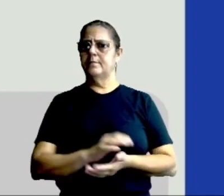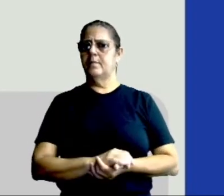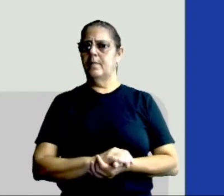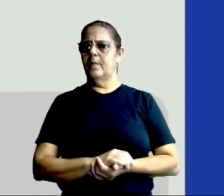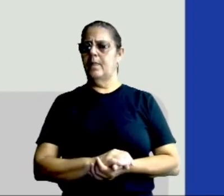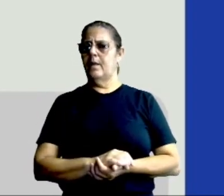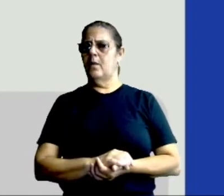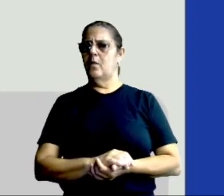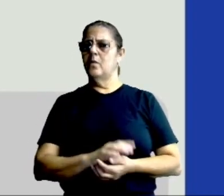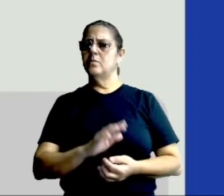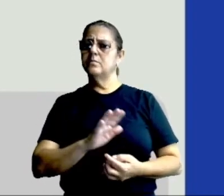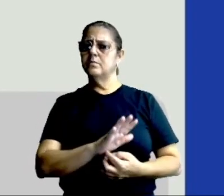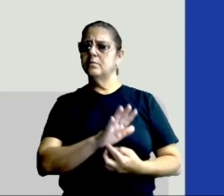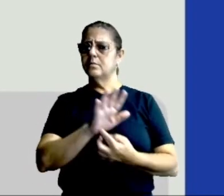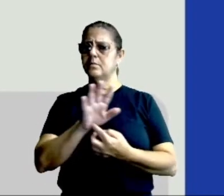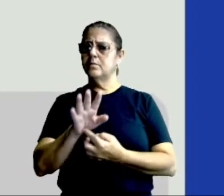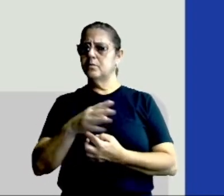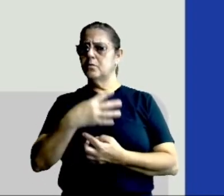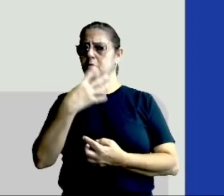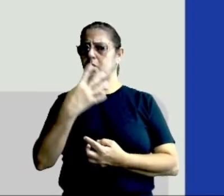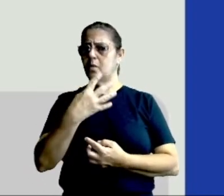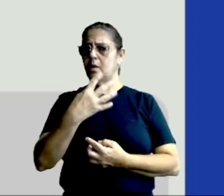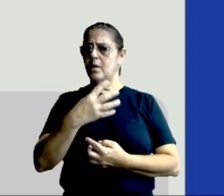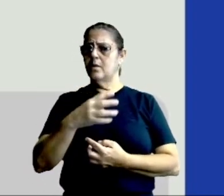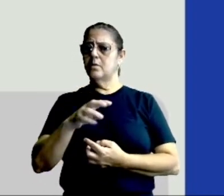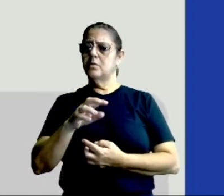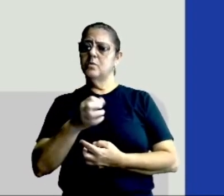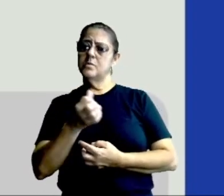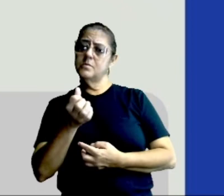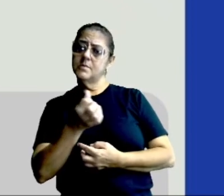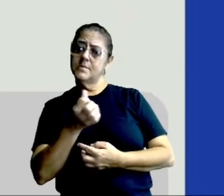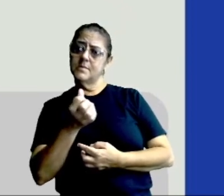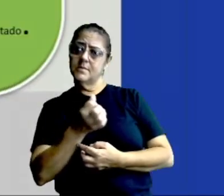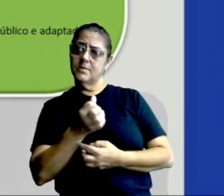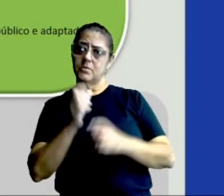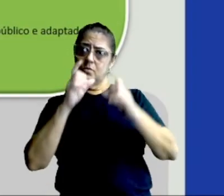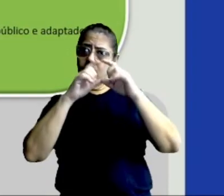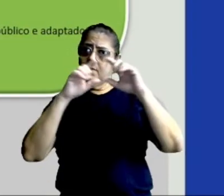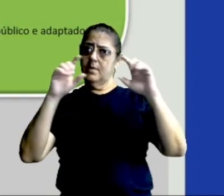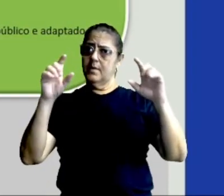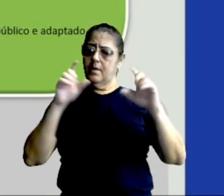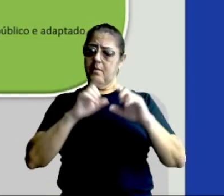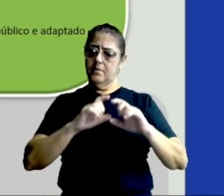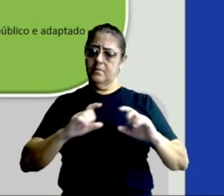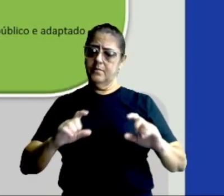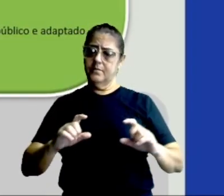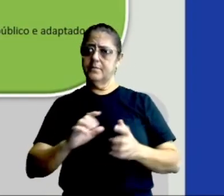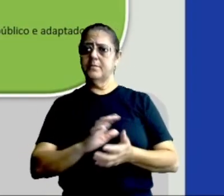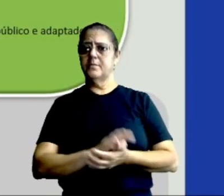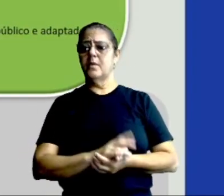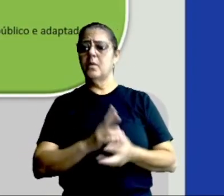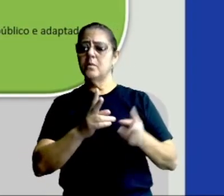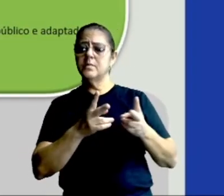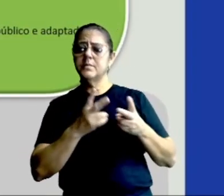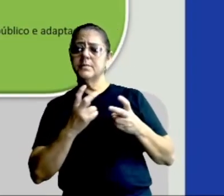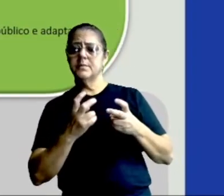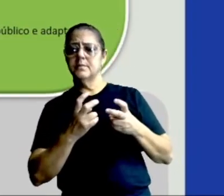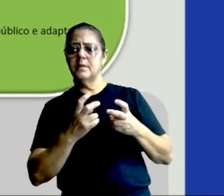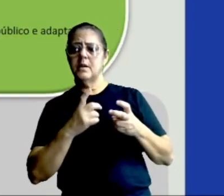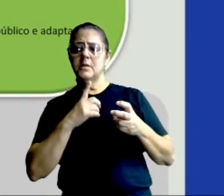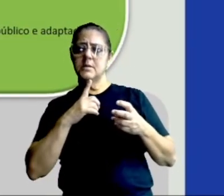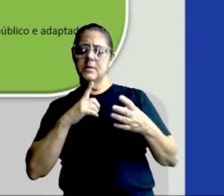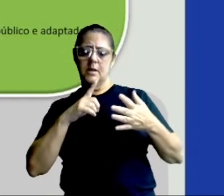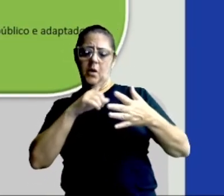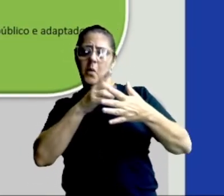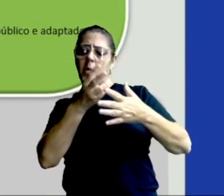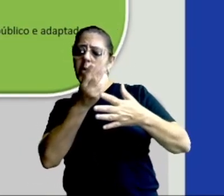o que retrata o quarto e o sexto parágrafo dá uma olhadinha agora no quarto e no sexto você a gente com